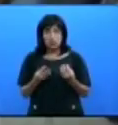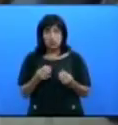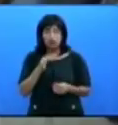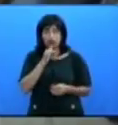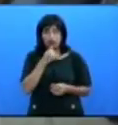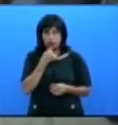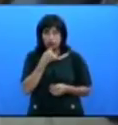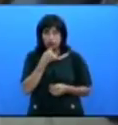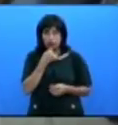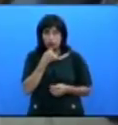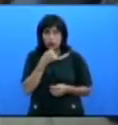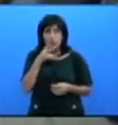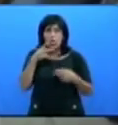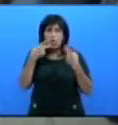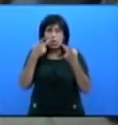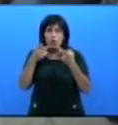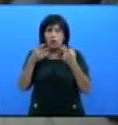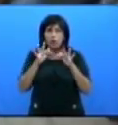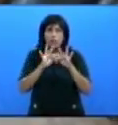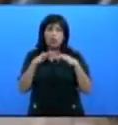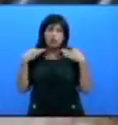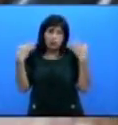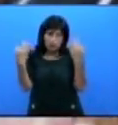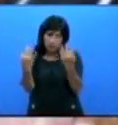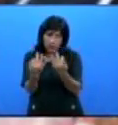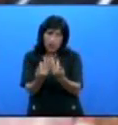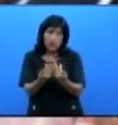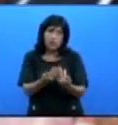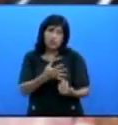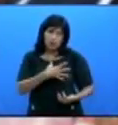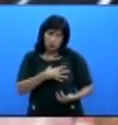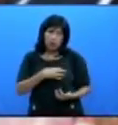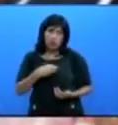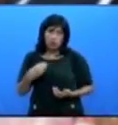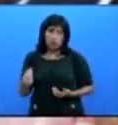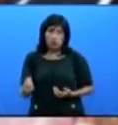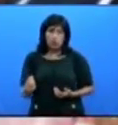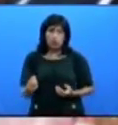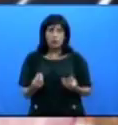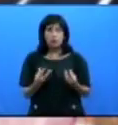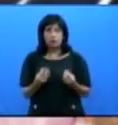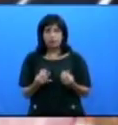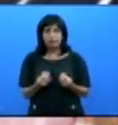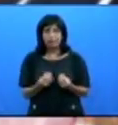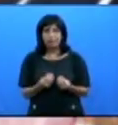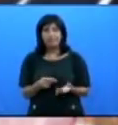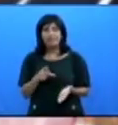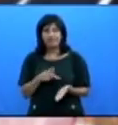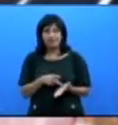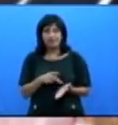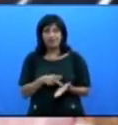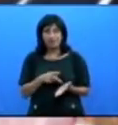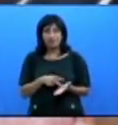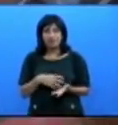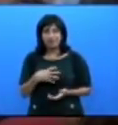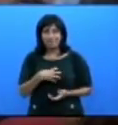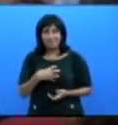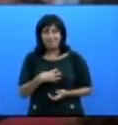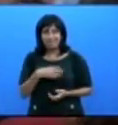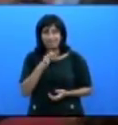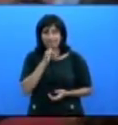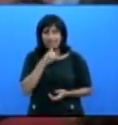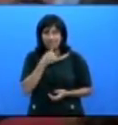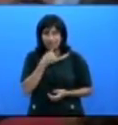família, né, a Tânia, os filhos que aqui estão presentes, as nossas sinceras condolências e